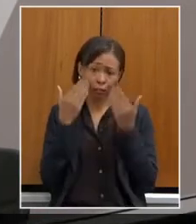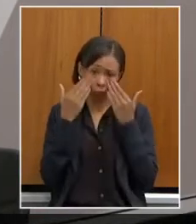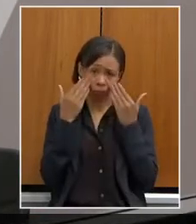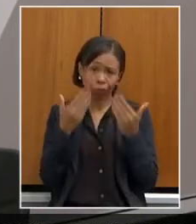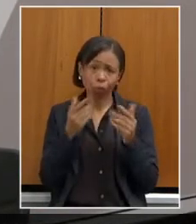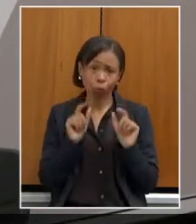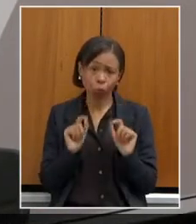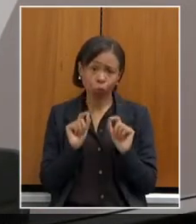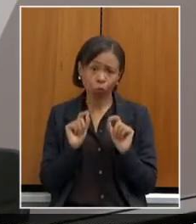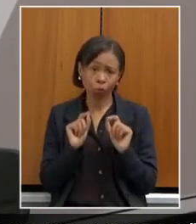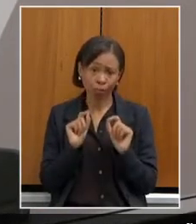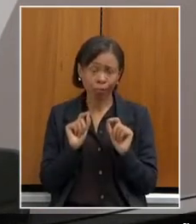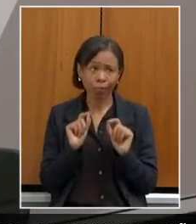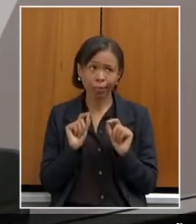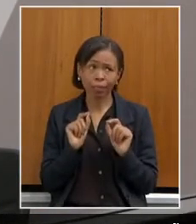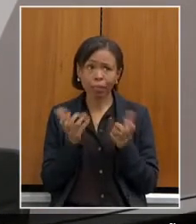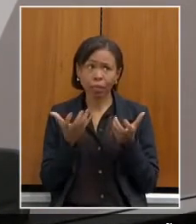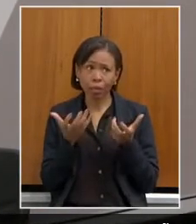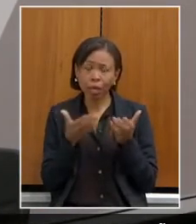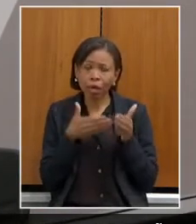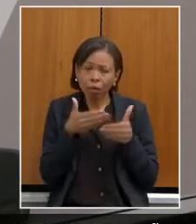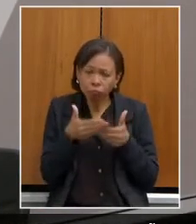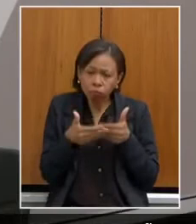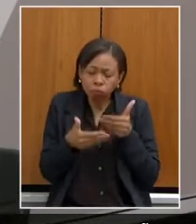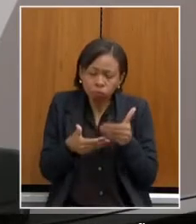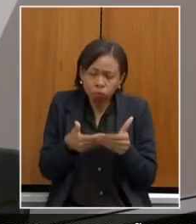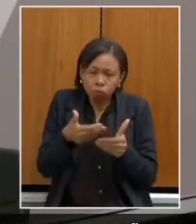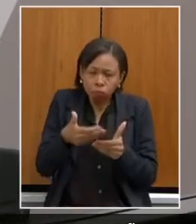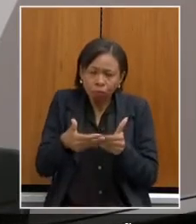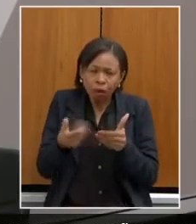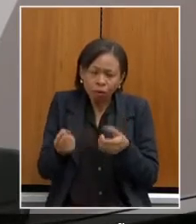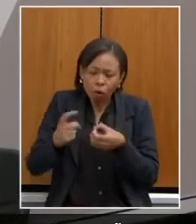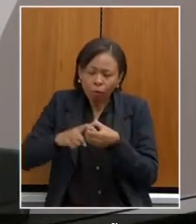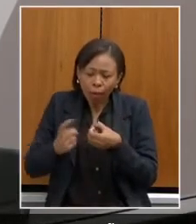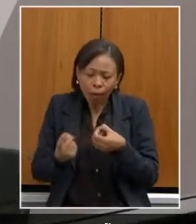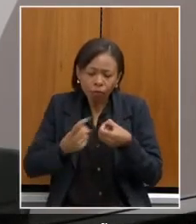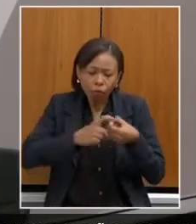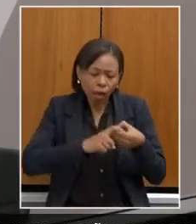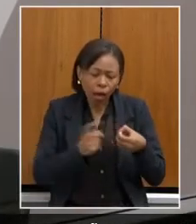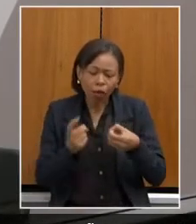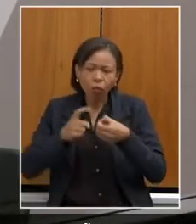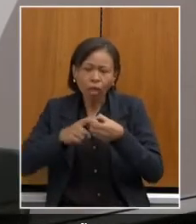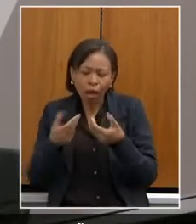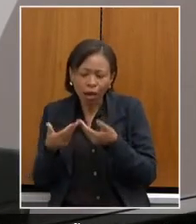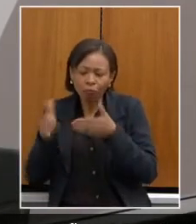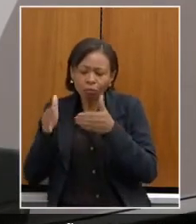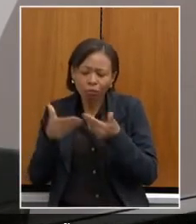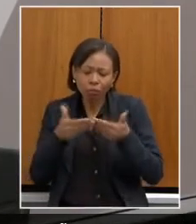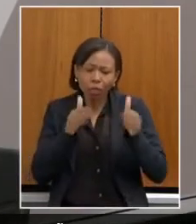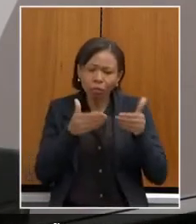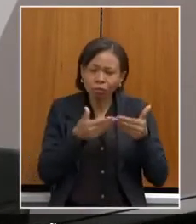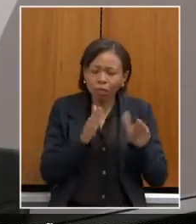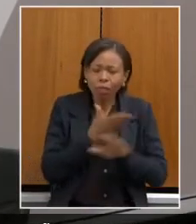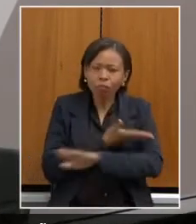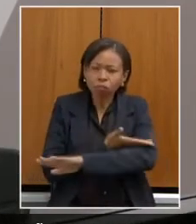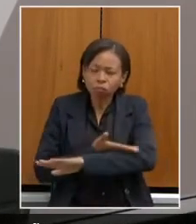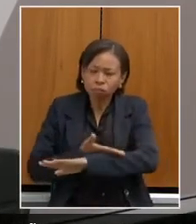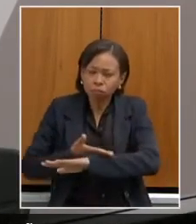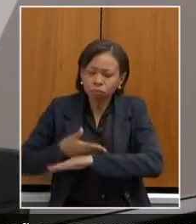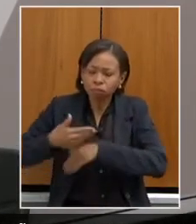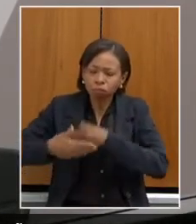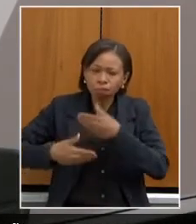a ideia sempre é voltar palatinamente justamente para poder aprender com os erros e acostumando vendo as pessoas que estão mais interessadas